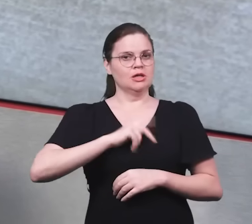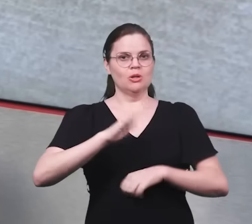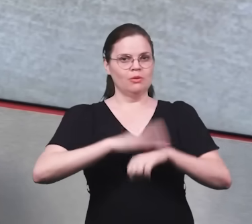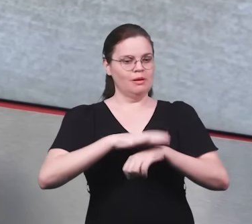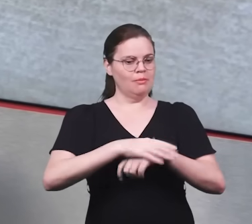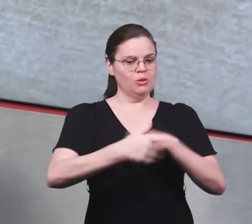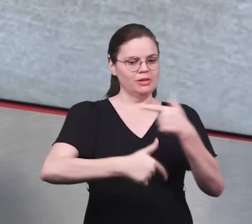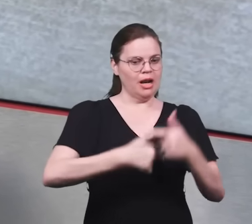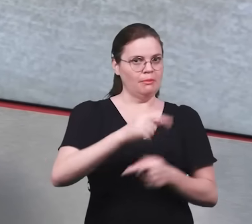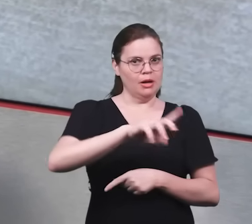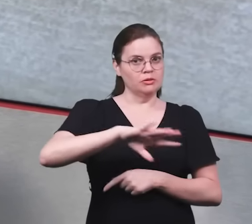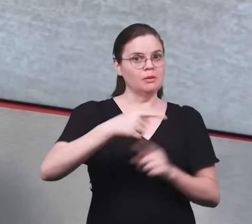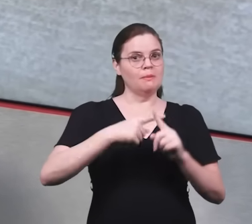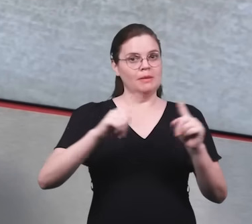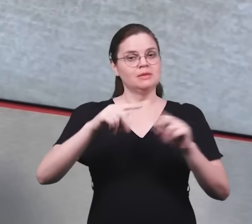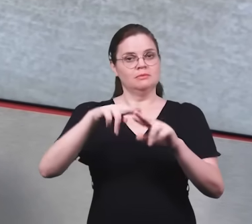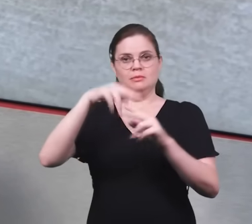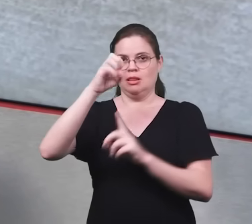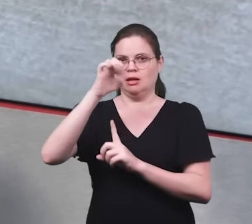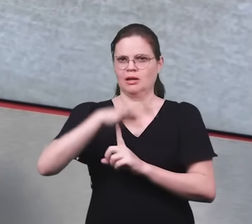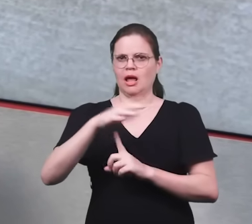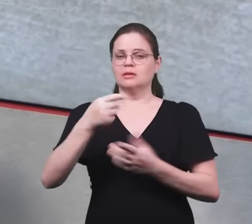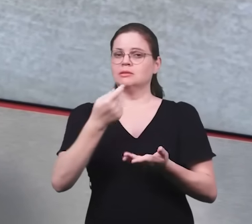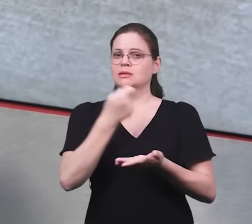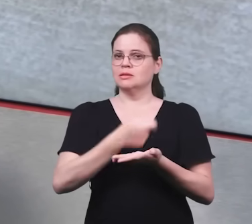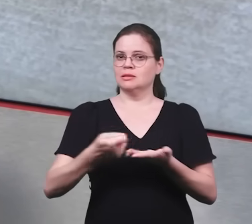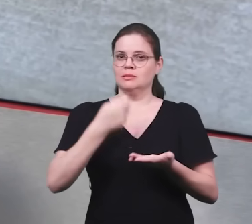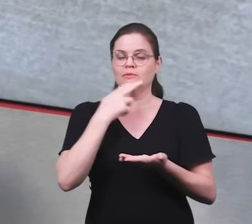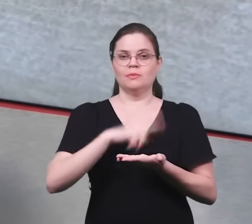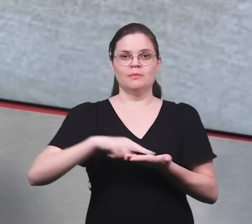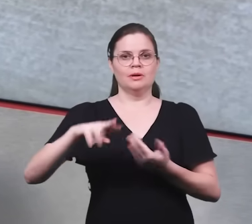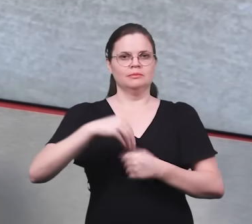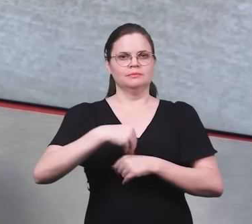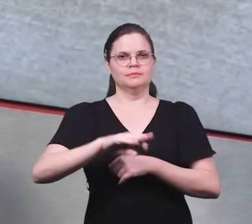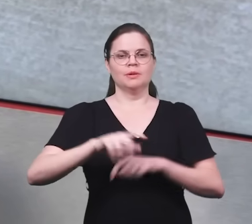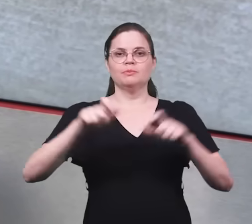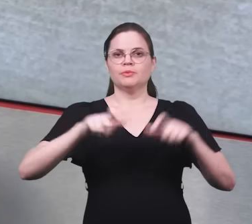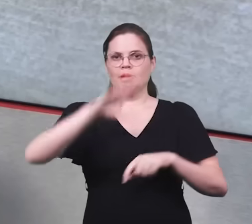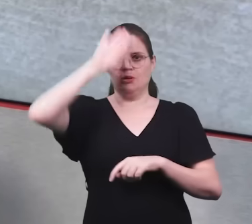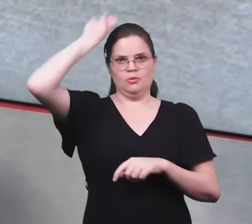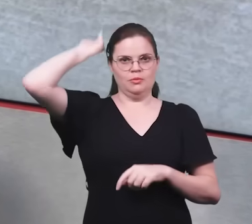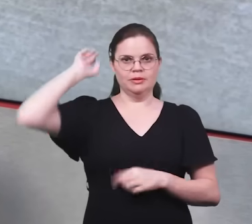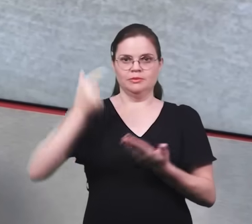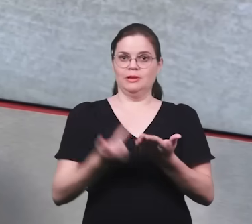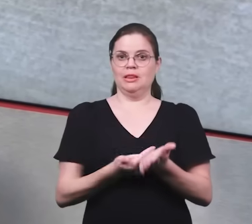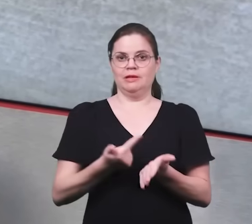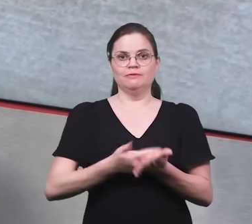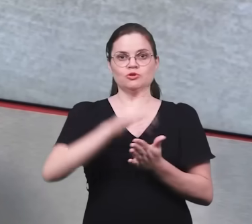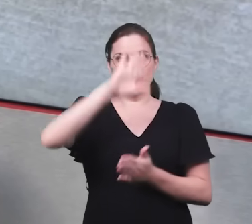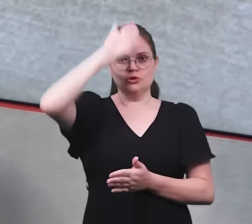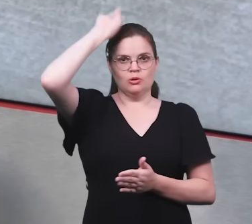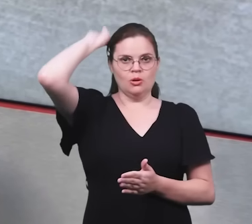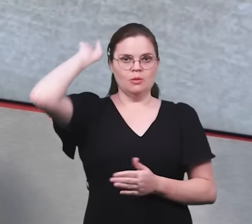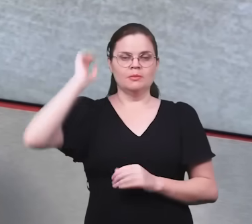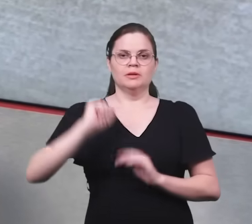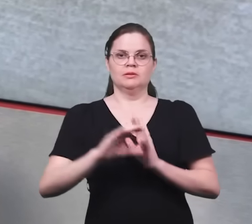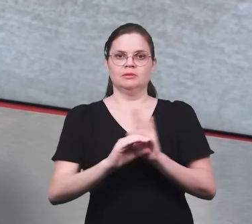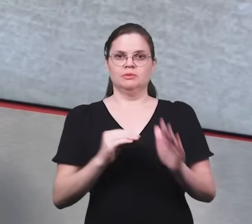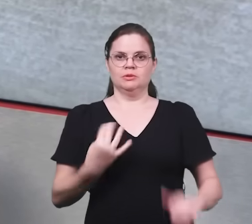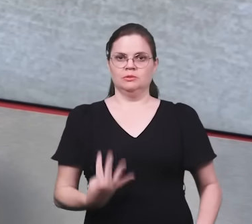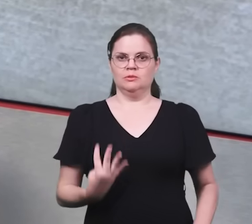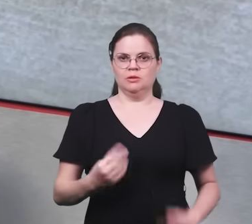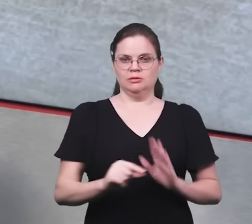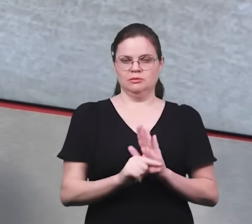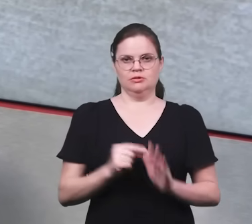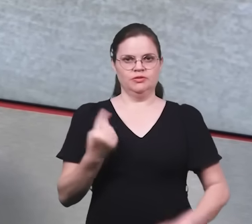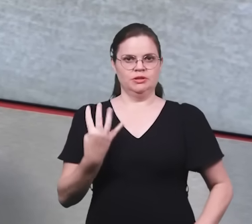e sim pela graça de Deus, ele escreveu aos Romanos, na carta que ele escreveu aos Romanos, né, do apóstolo Paulo, capítulo